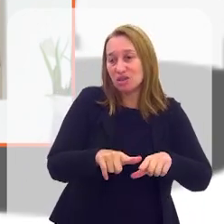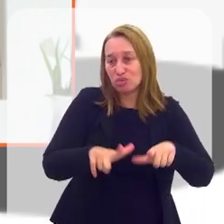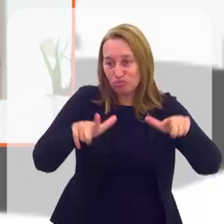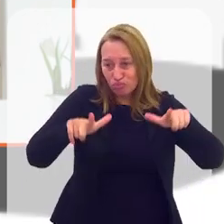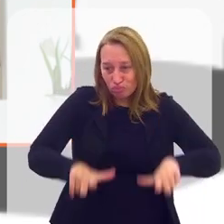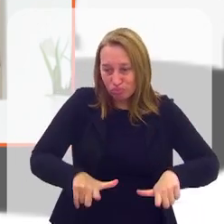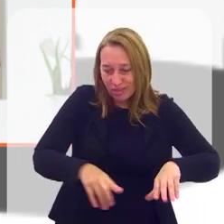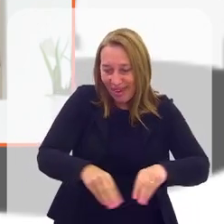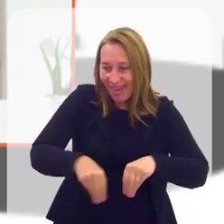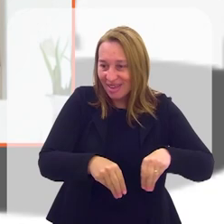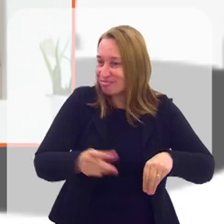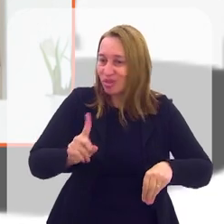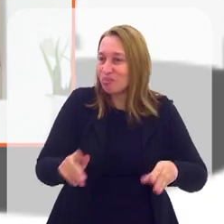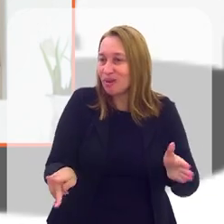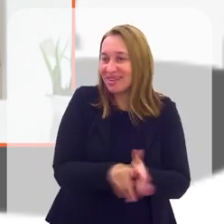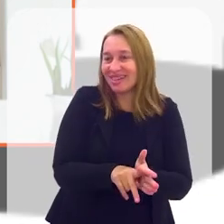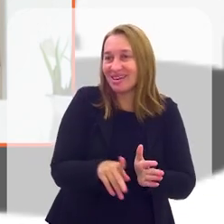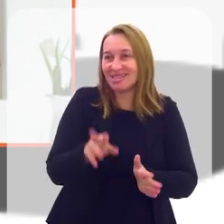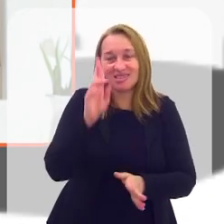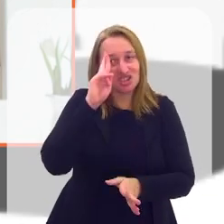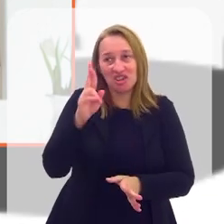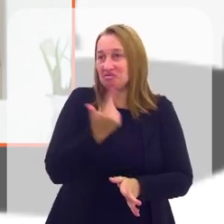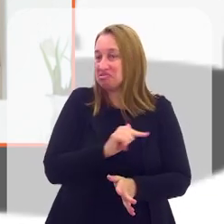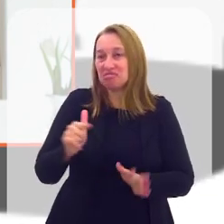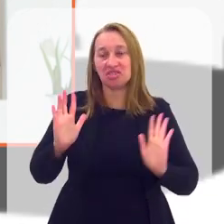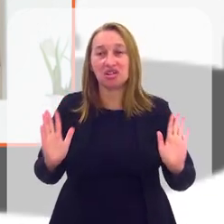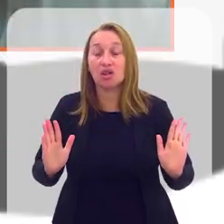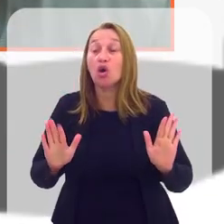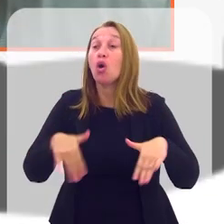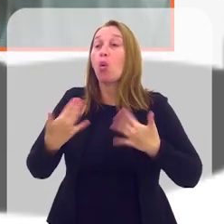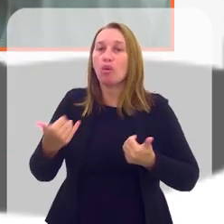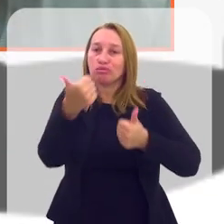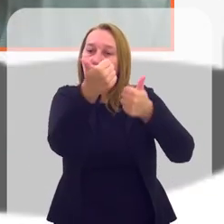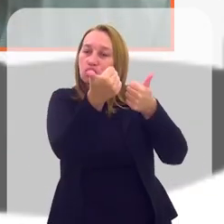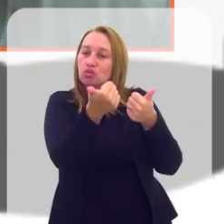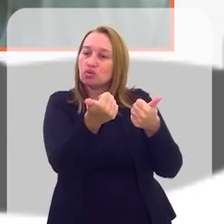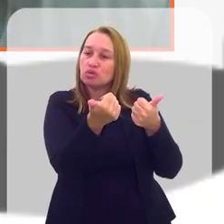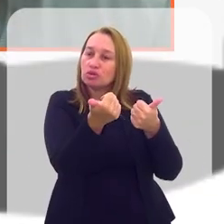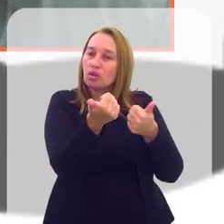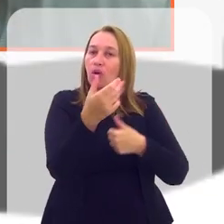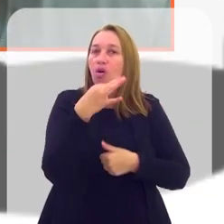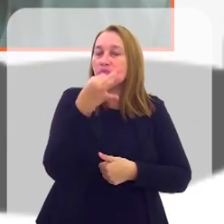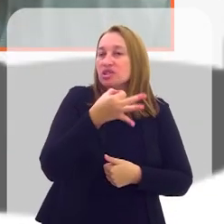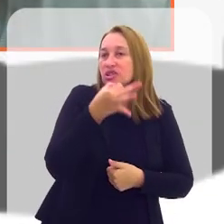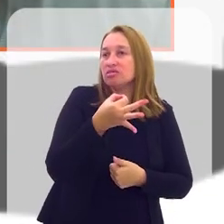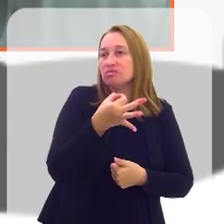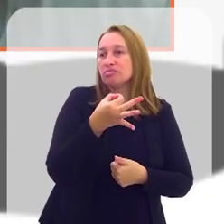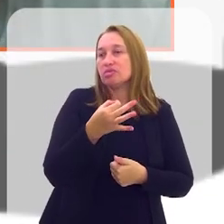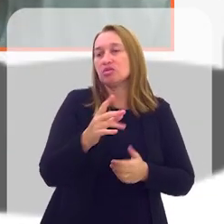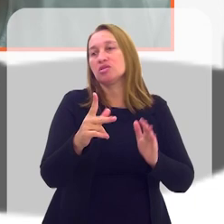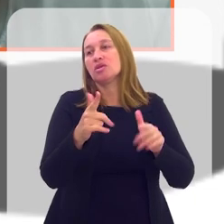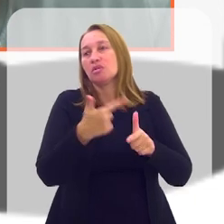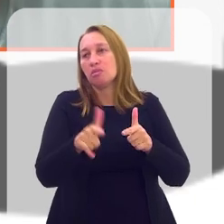513 mil domicílios nessa situação. Qual é a sua avaliação sobre esse problema social?